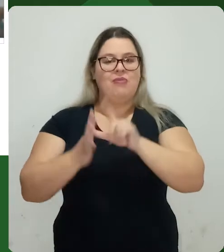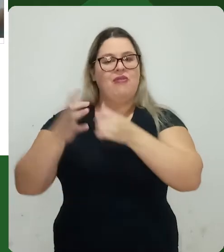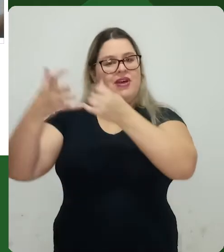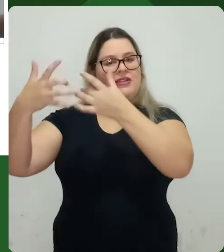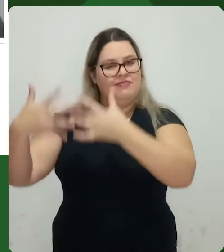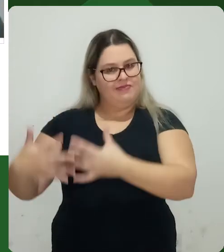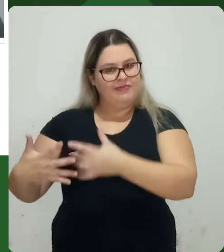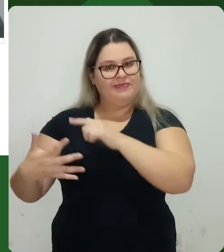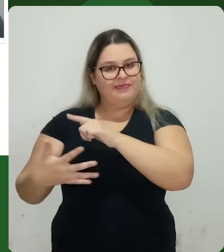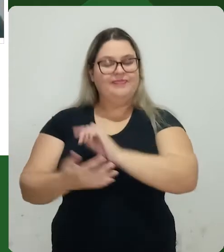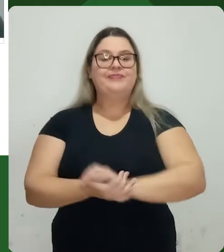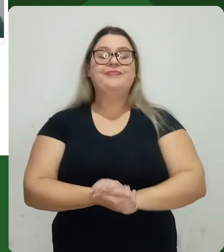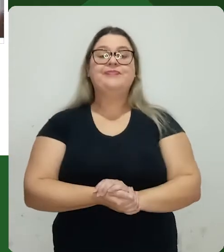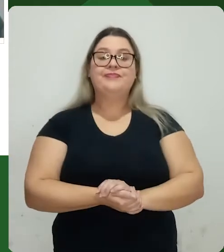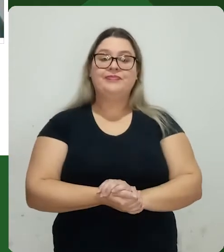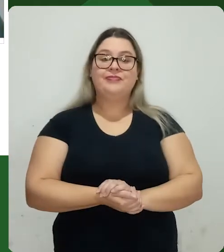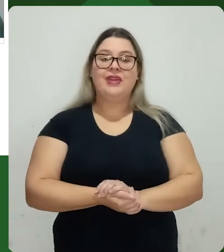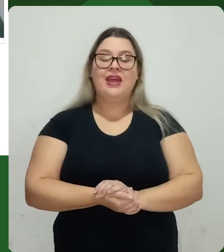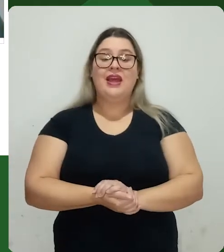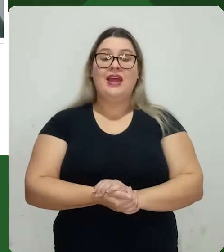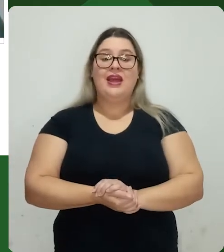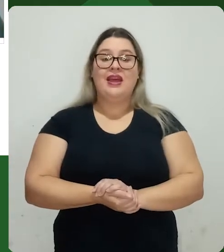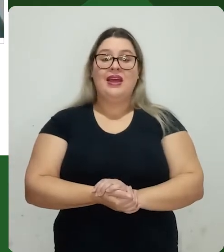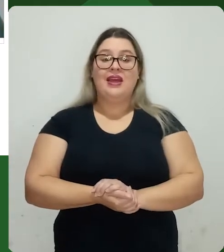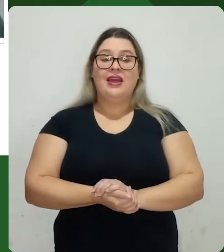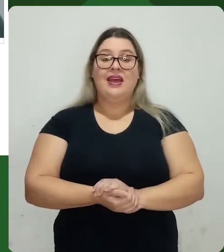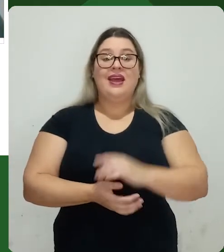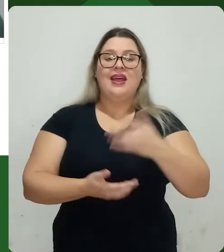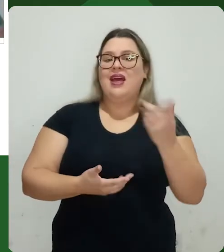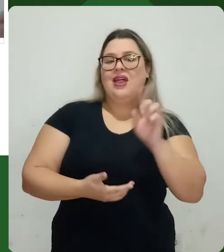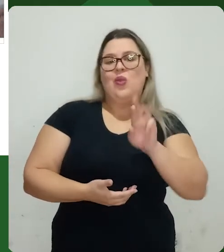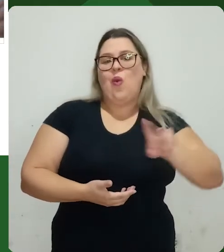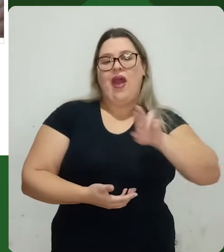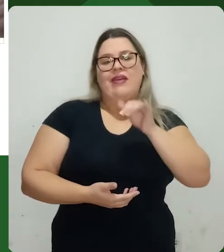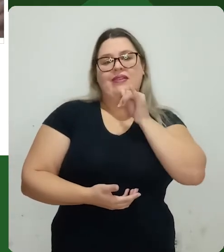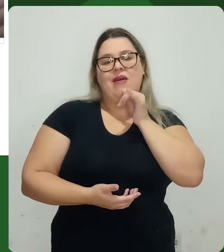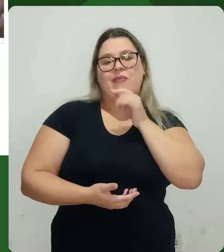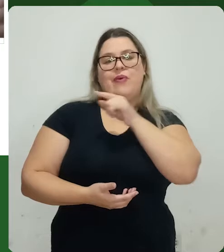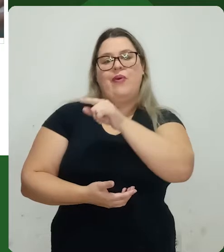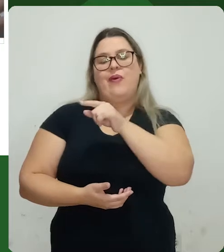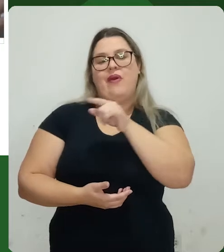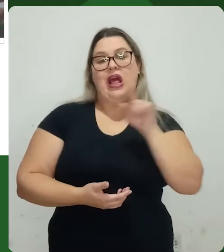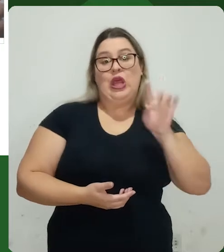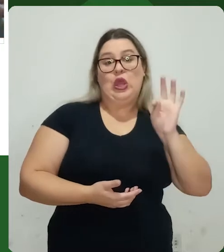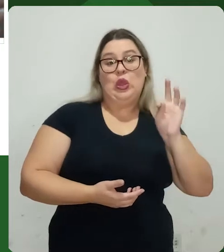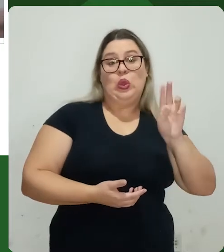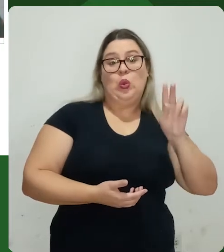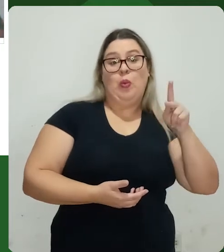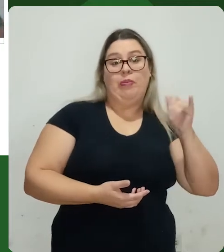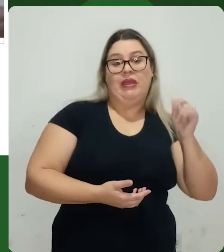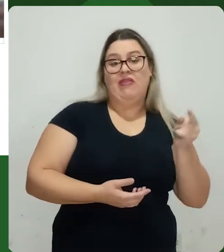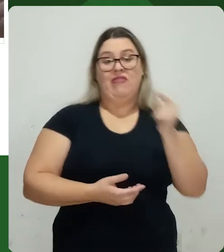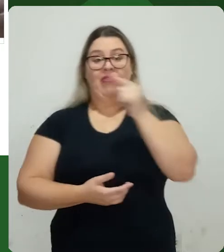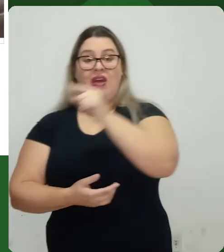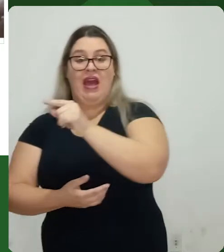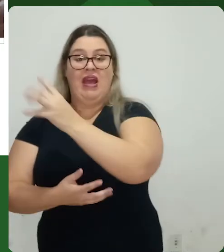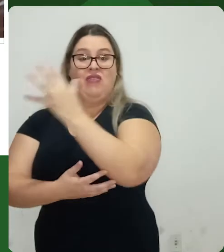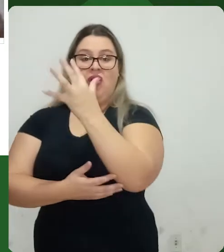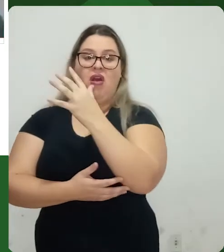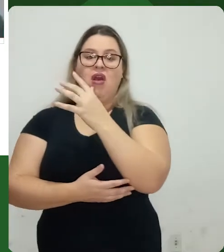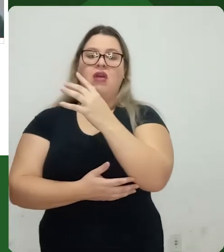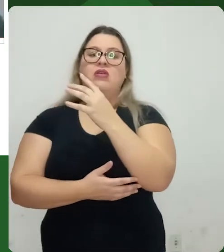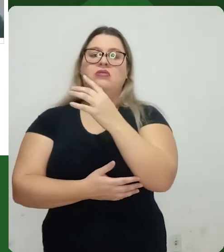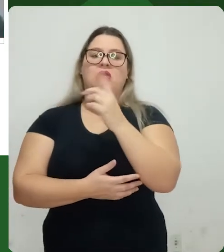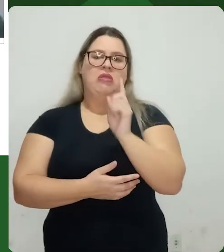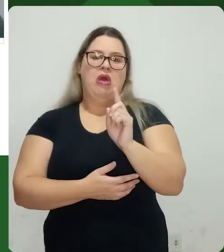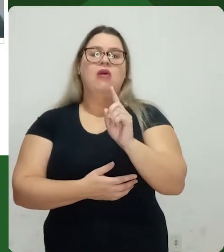cariris e assim por diante, que estavam mais no interior da floresta. Tá? Não é que não estou dizendo em nenhum momento que os tupis não habitavam o interior da floresta,